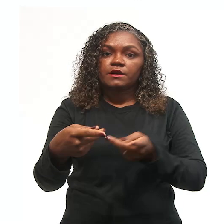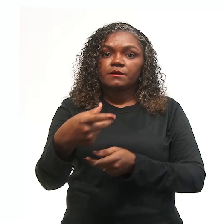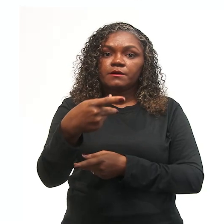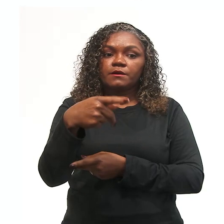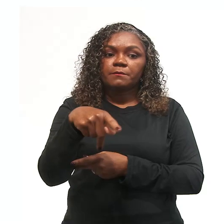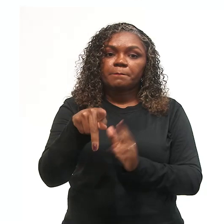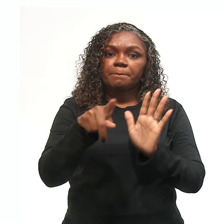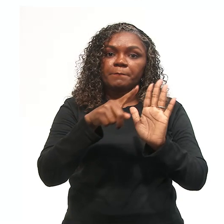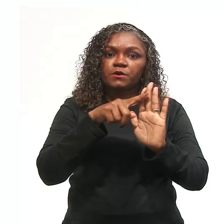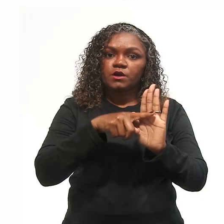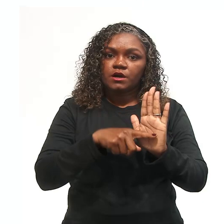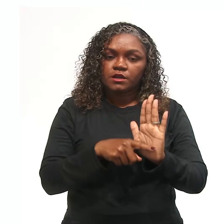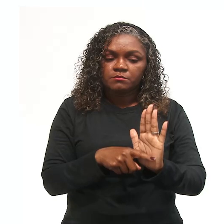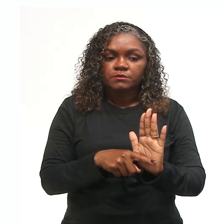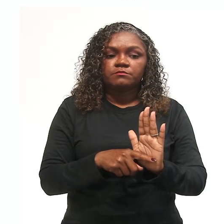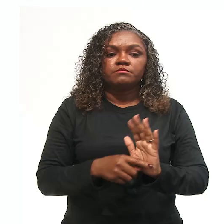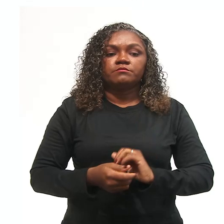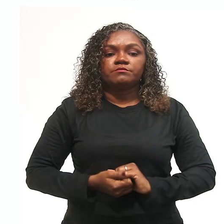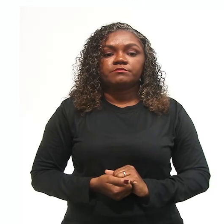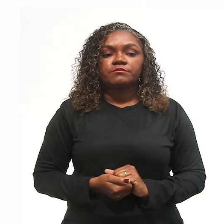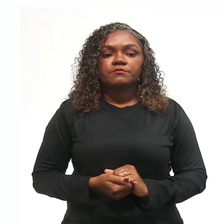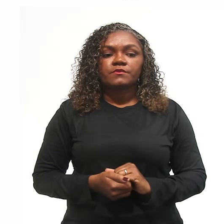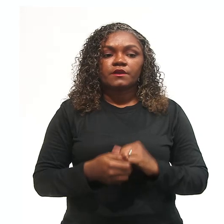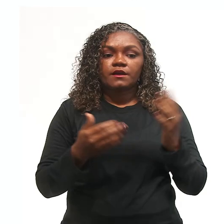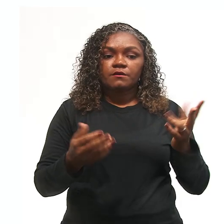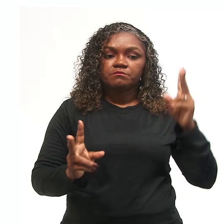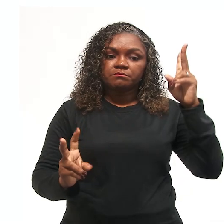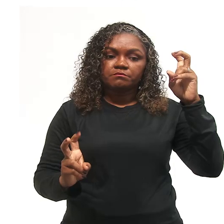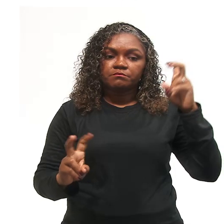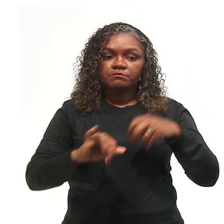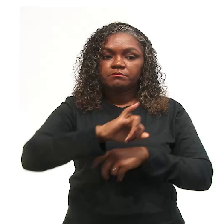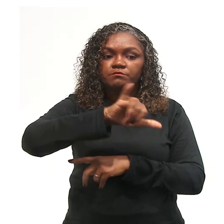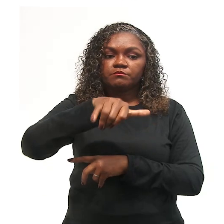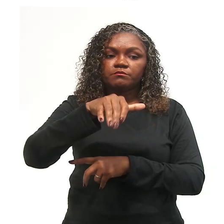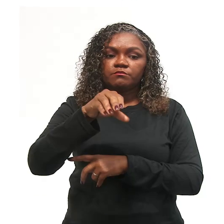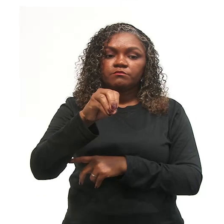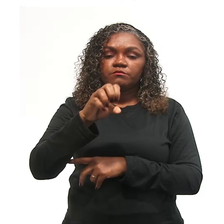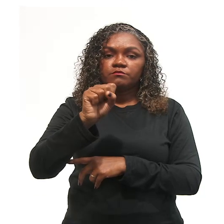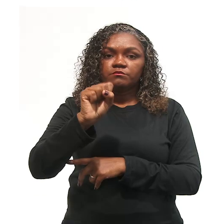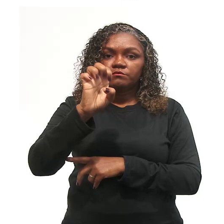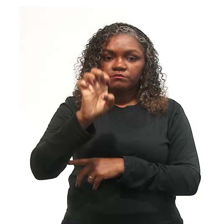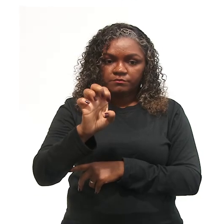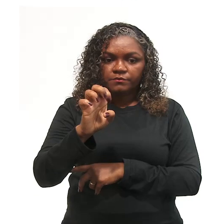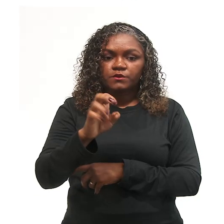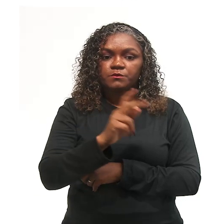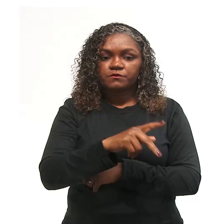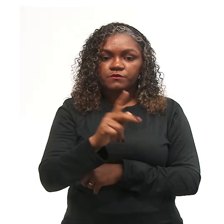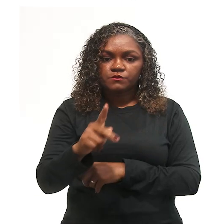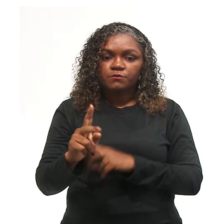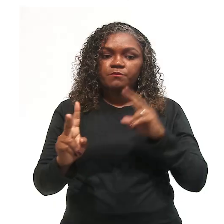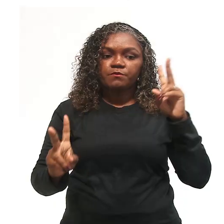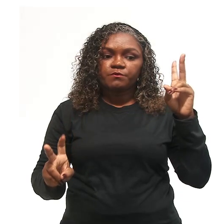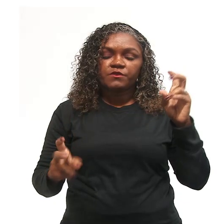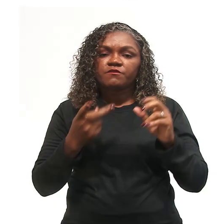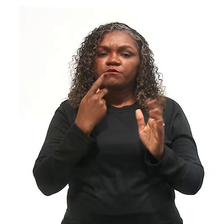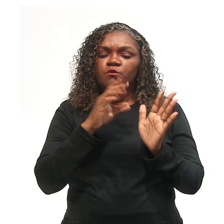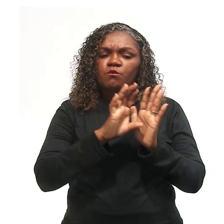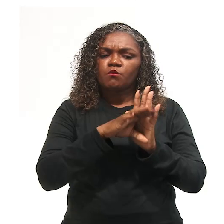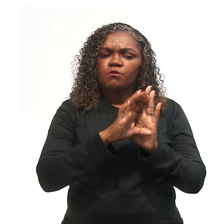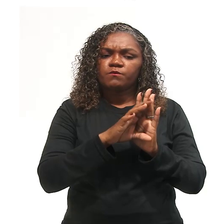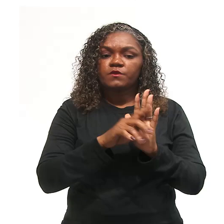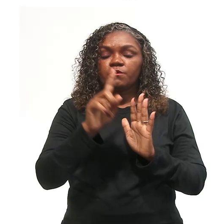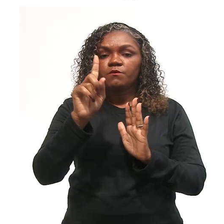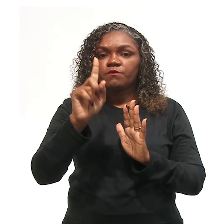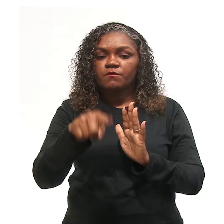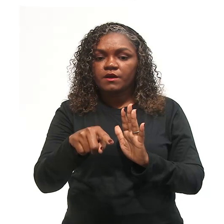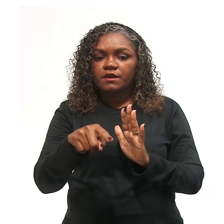mais moderna, né? Nas palavras aqui do professor Maurício Conte, né, José Maurício Conte, o conceito de orçamento